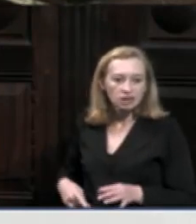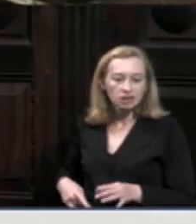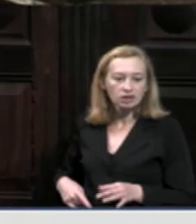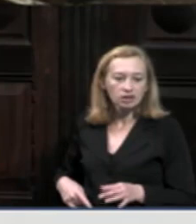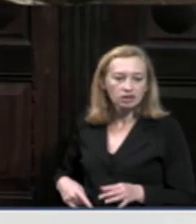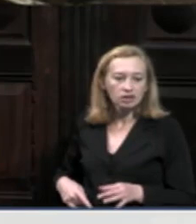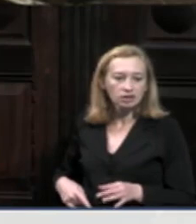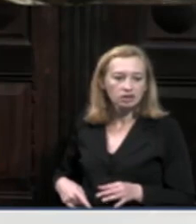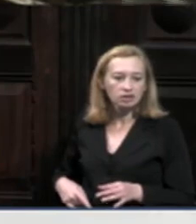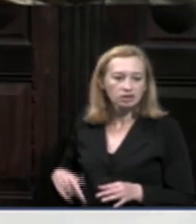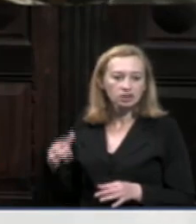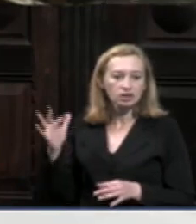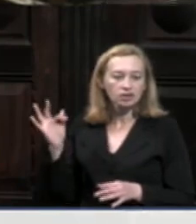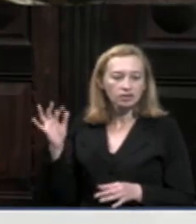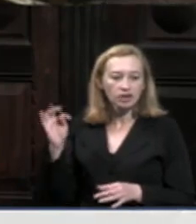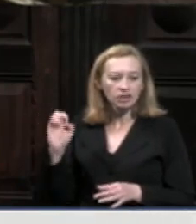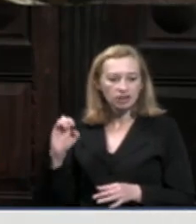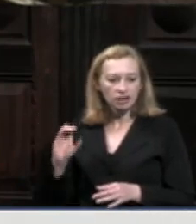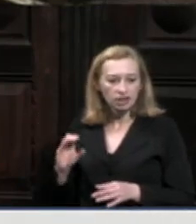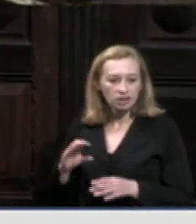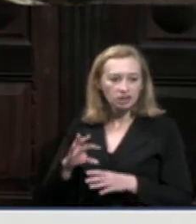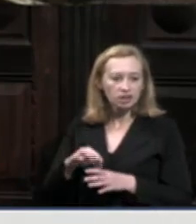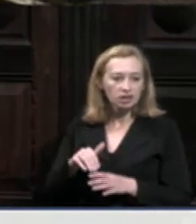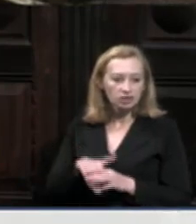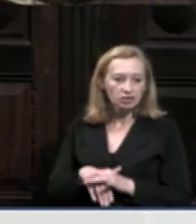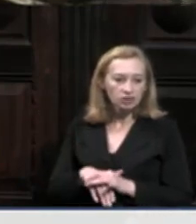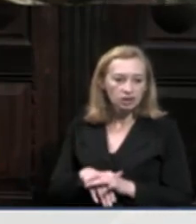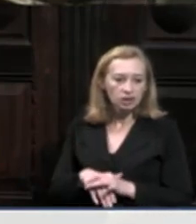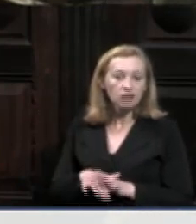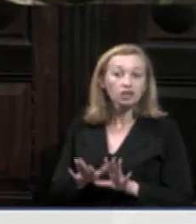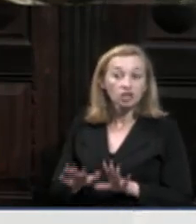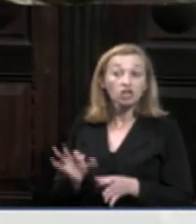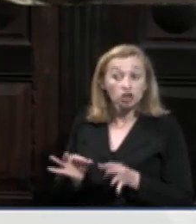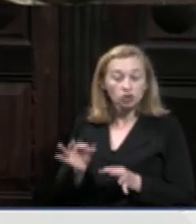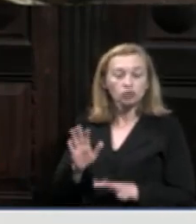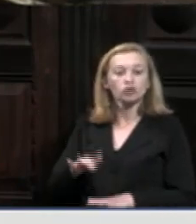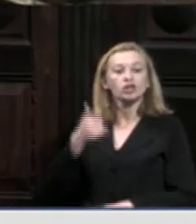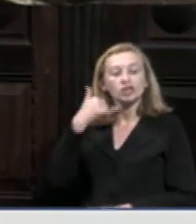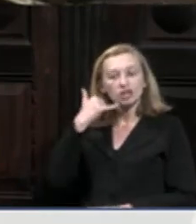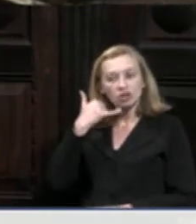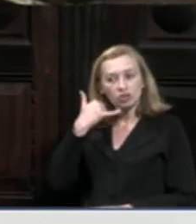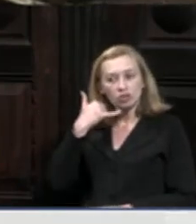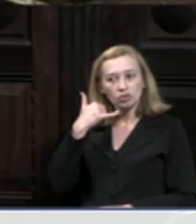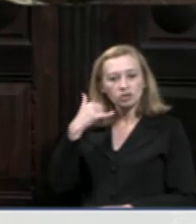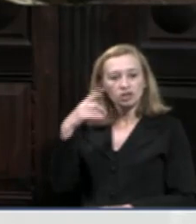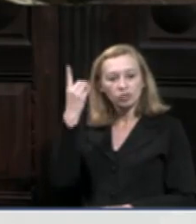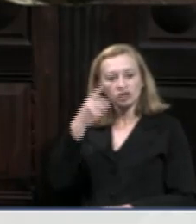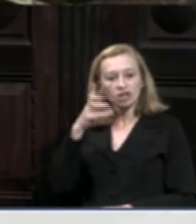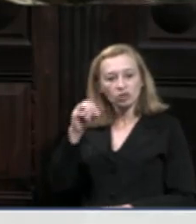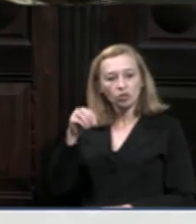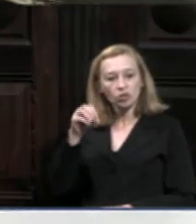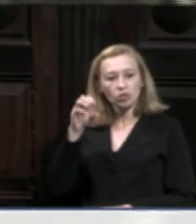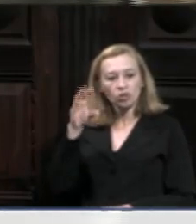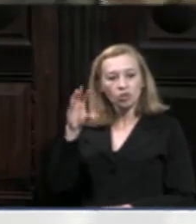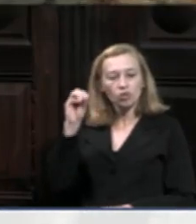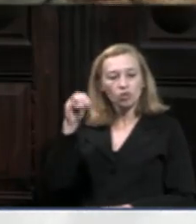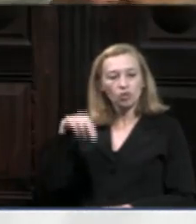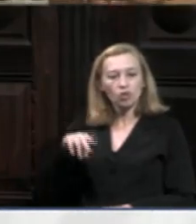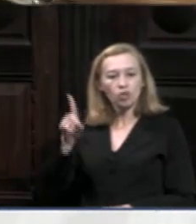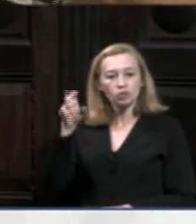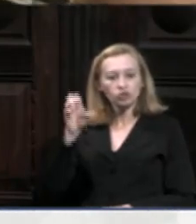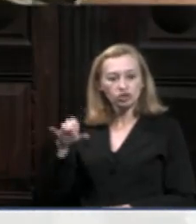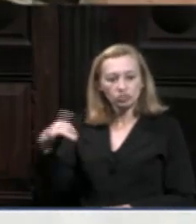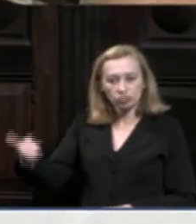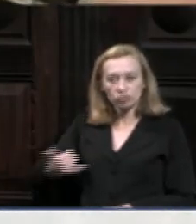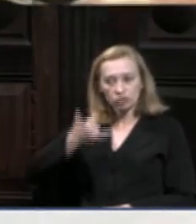que, para ser justo, né, quando me telefonou hoje de manhã, o deputado Conte Bittencourt manifestou essa preocupação com a audiência, a gente